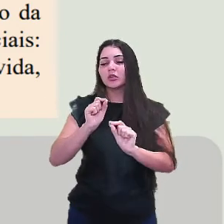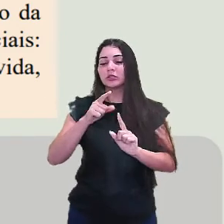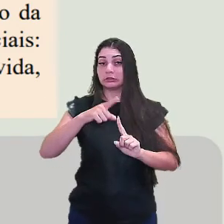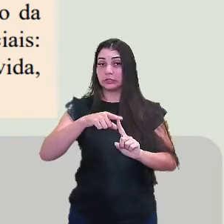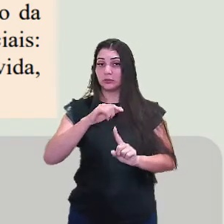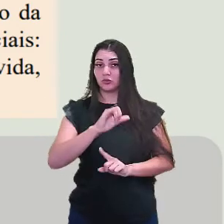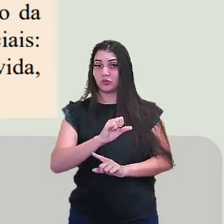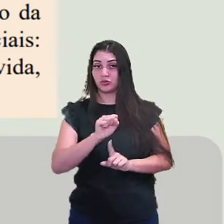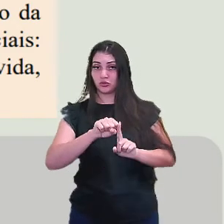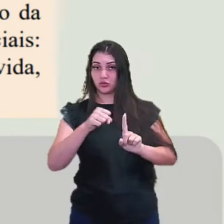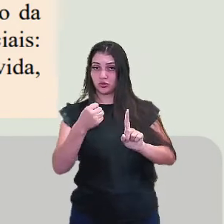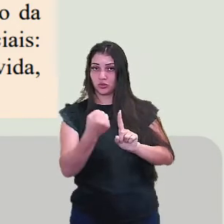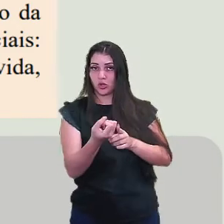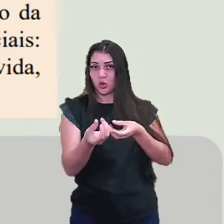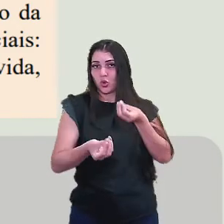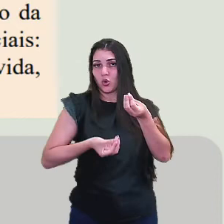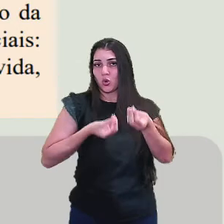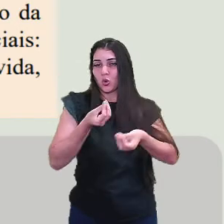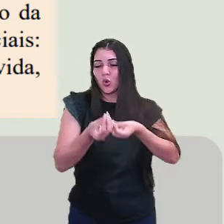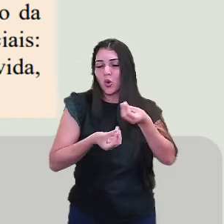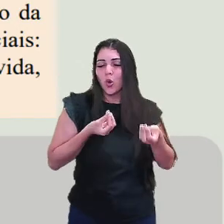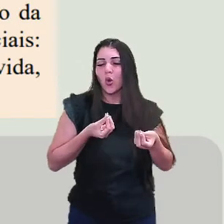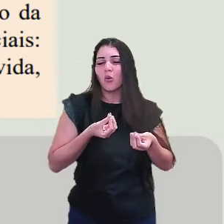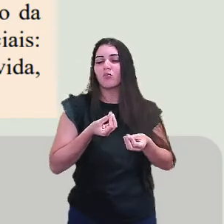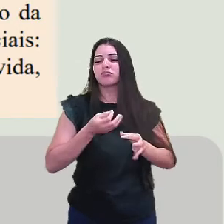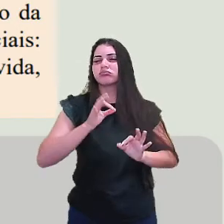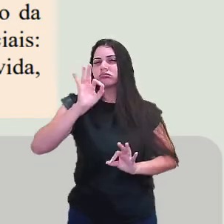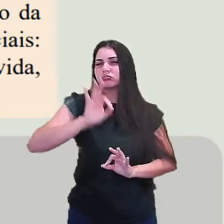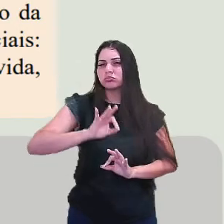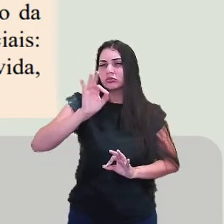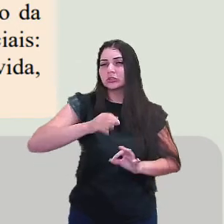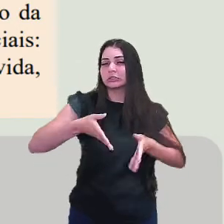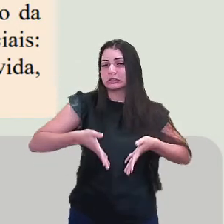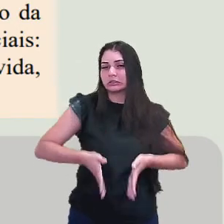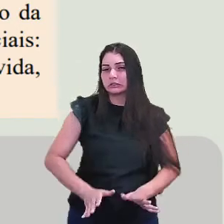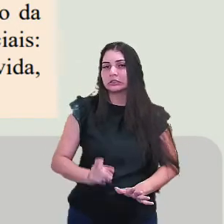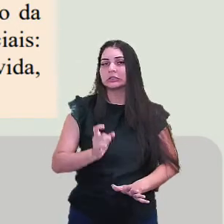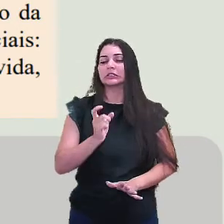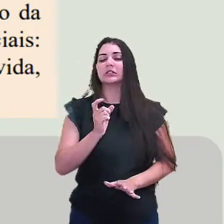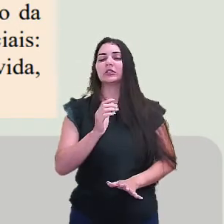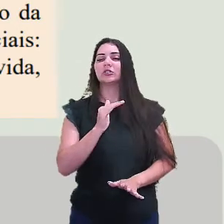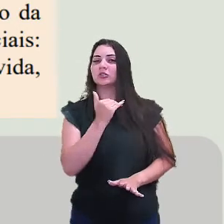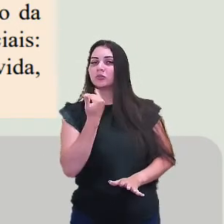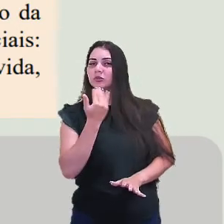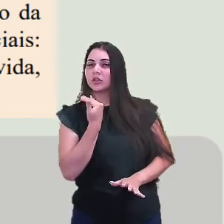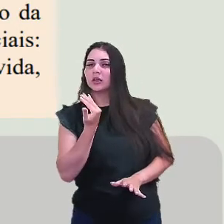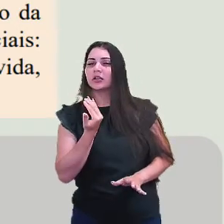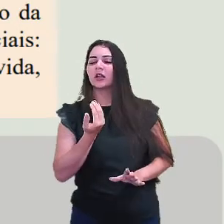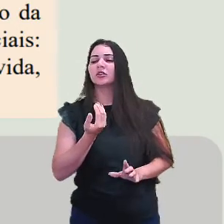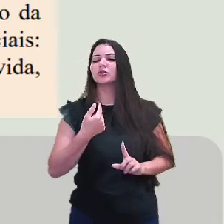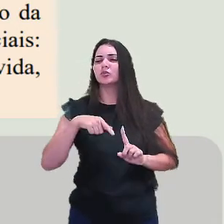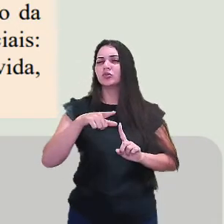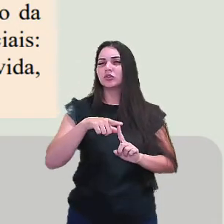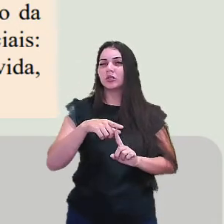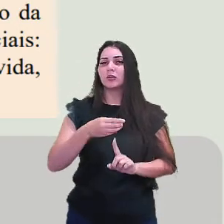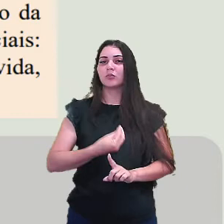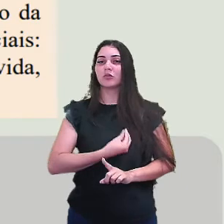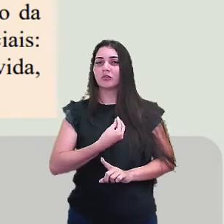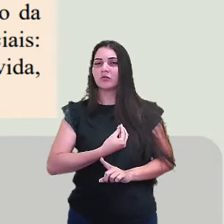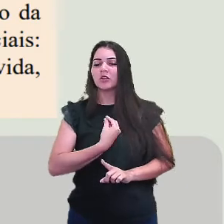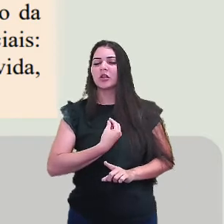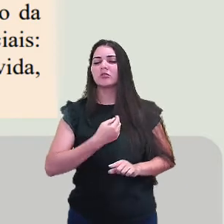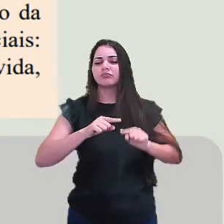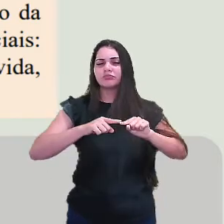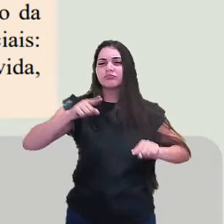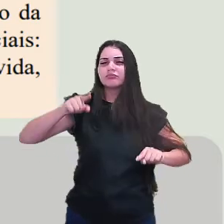sociais. Taxa de natalidade e mortalidade, expectativa de vida, índices de